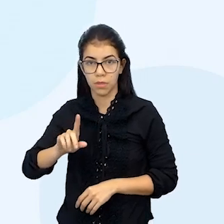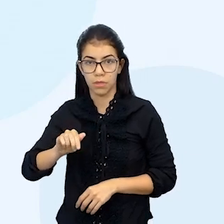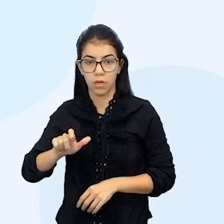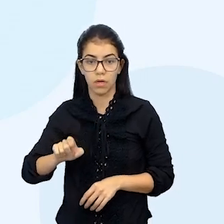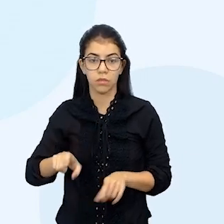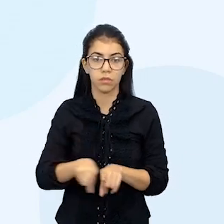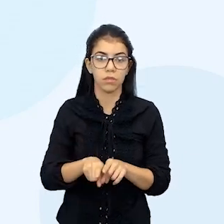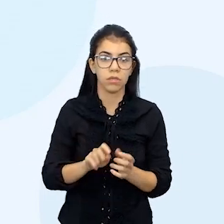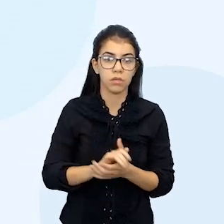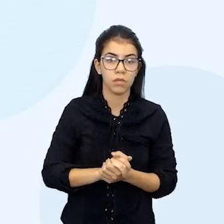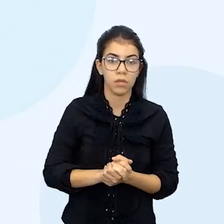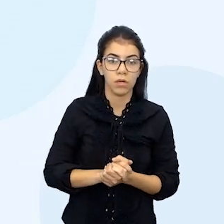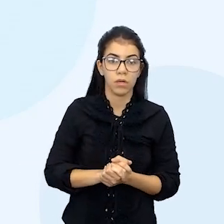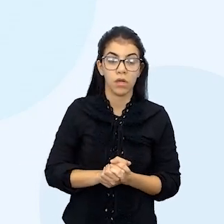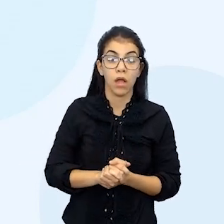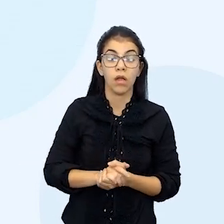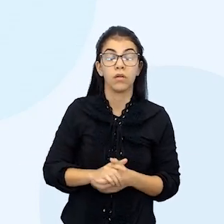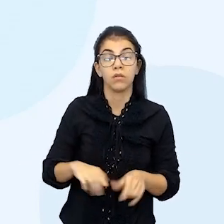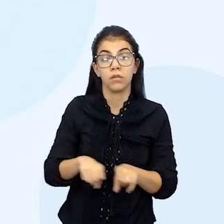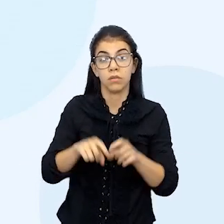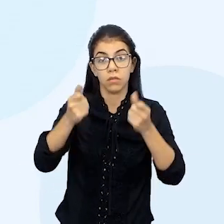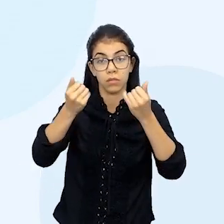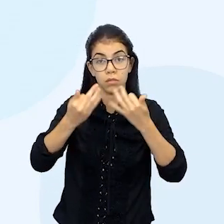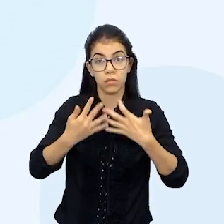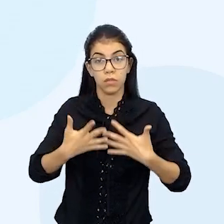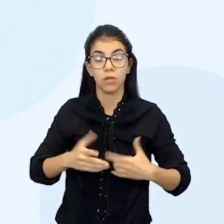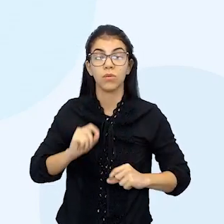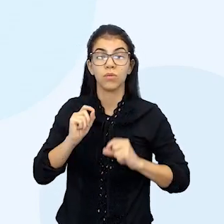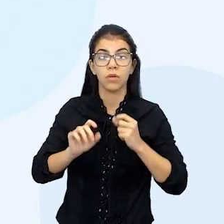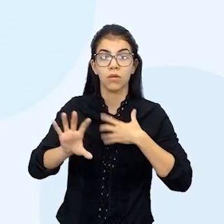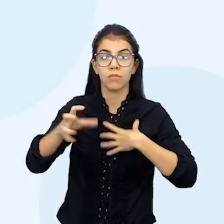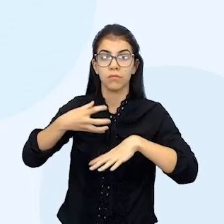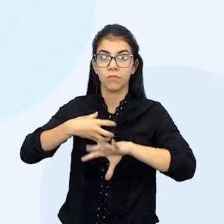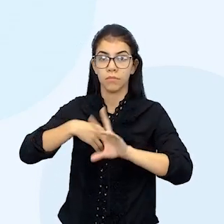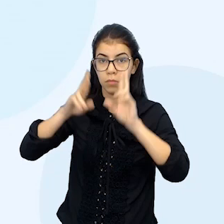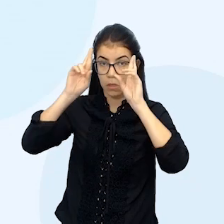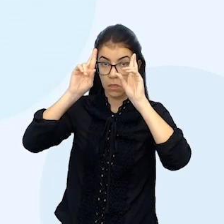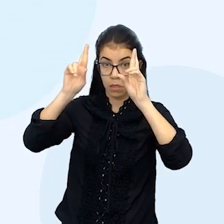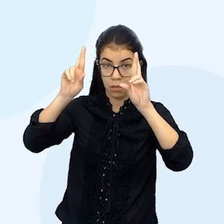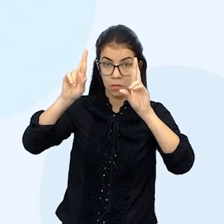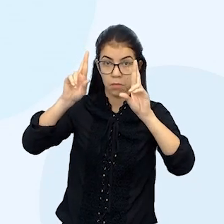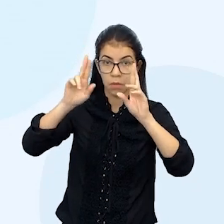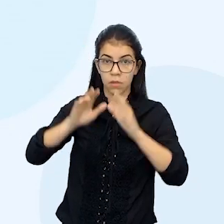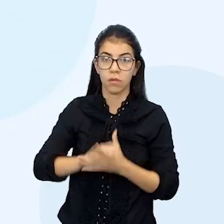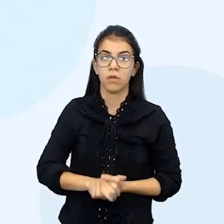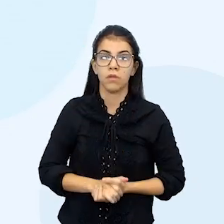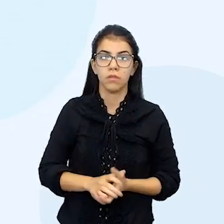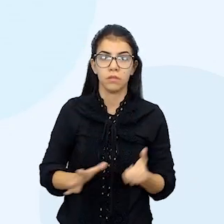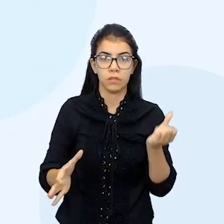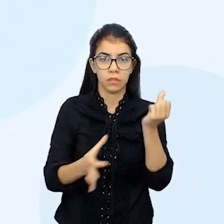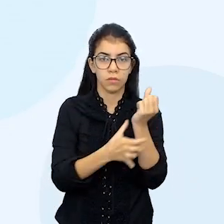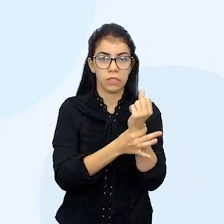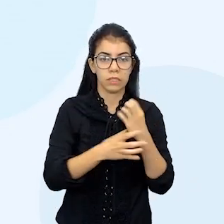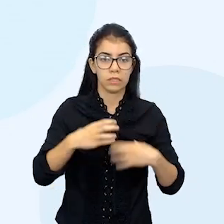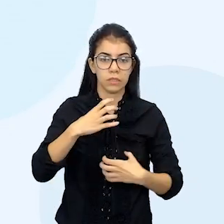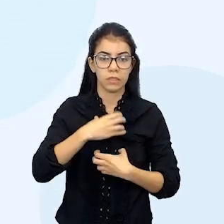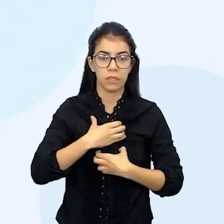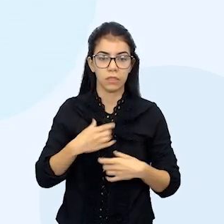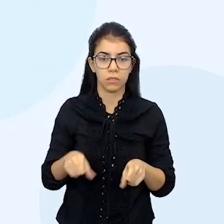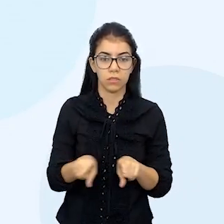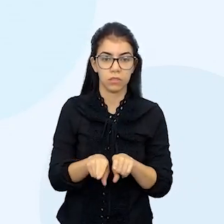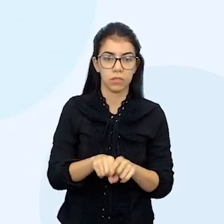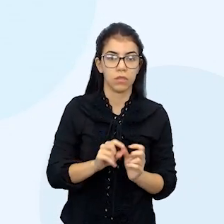aí, né? E falando da empatia, do respeito e da confiança. Nós temos um íconezinho